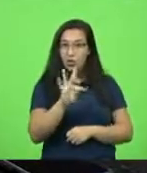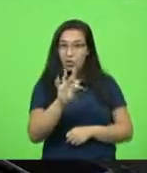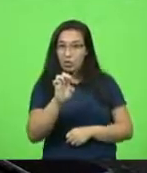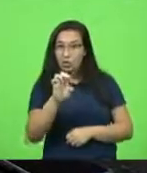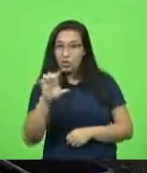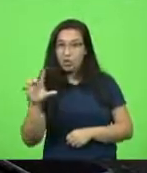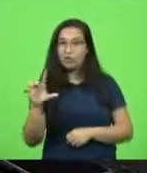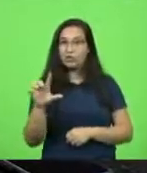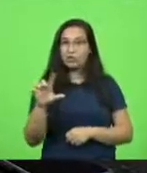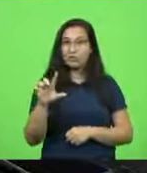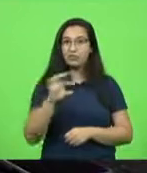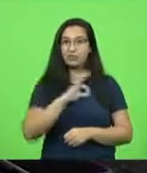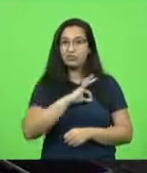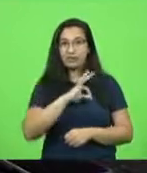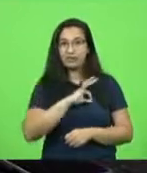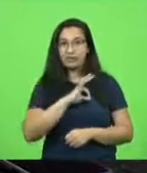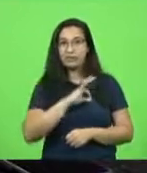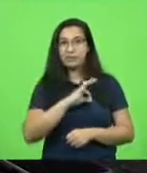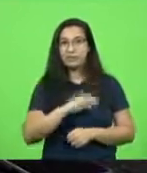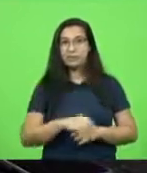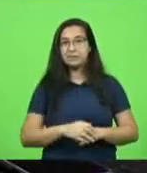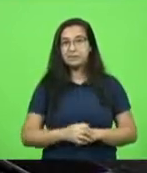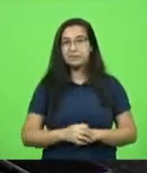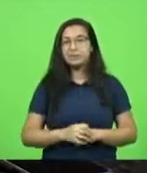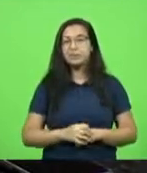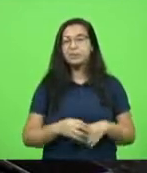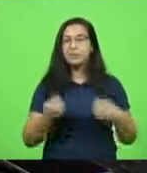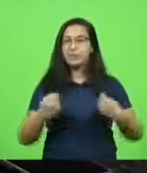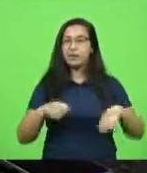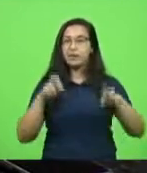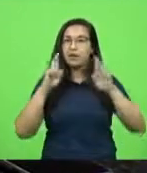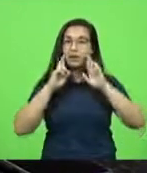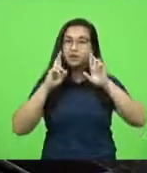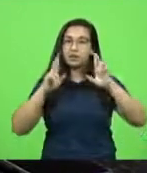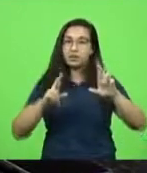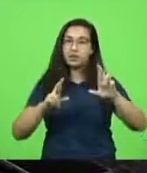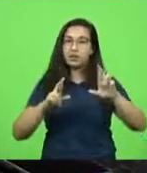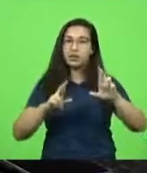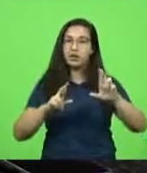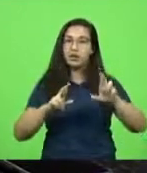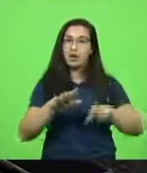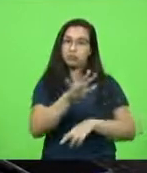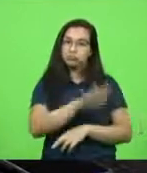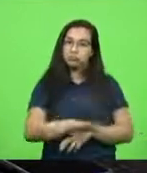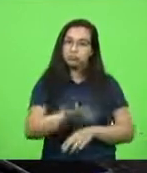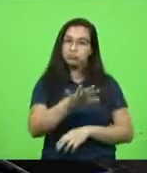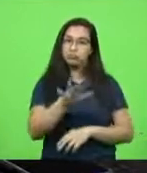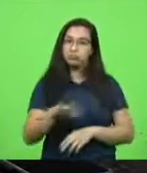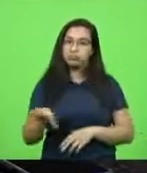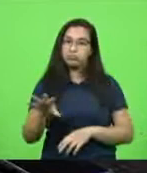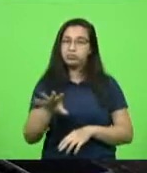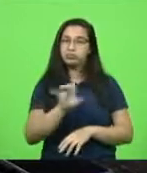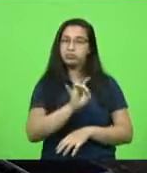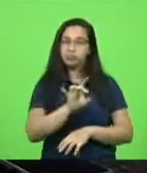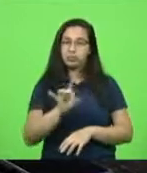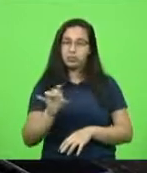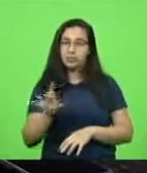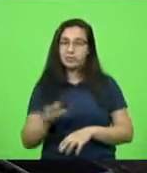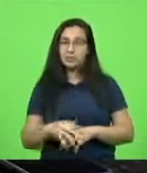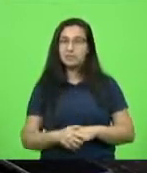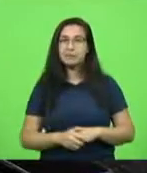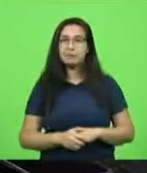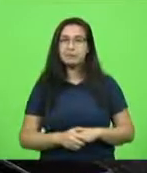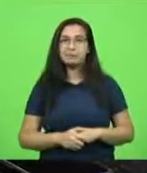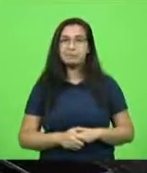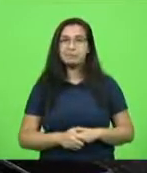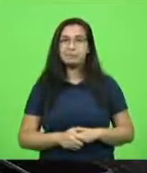E aí e é bom respeitar a regionalidade isso é importante embora eu não tenha vida